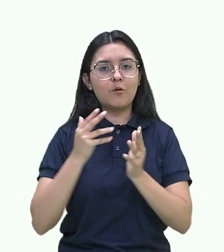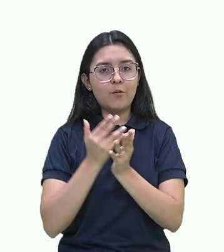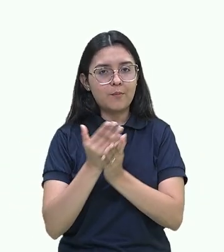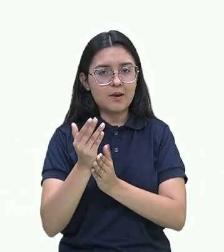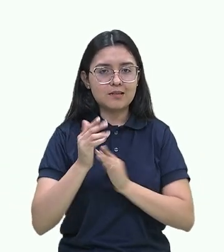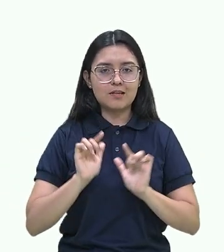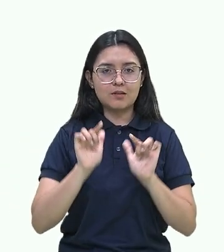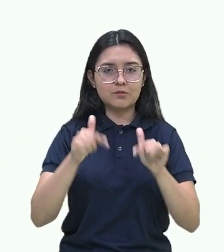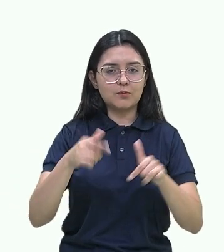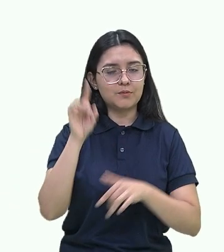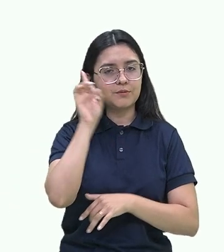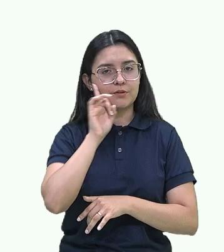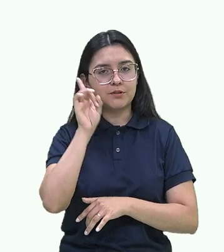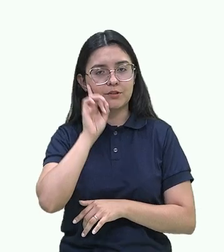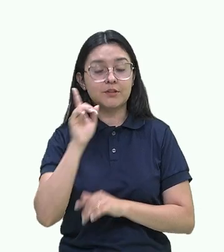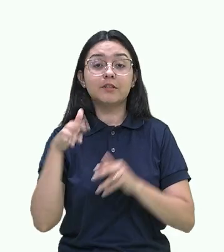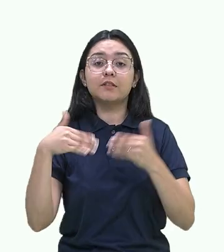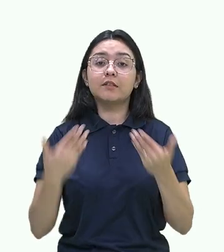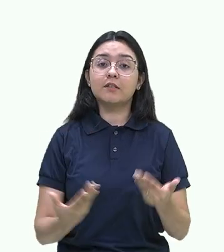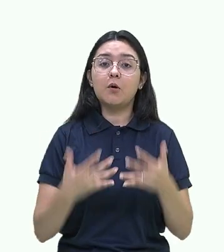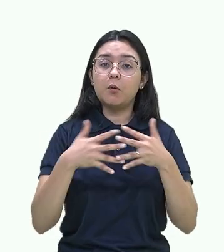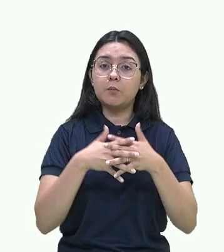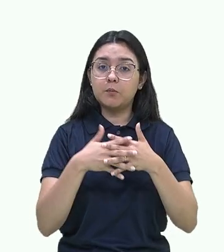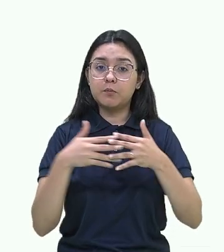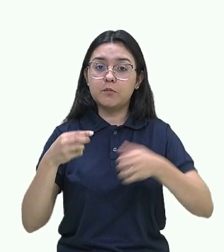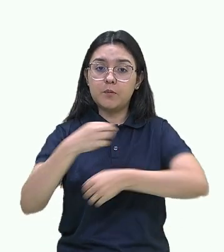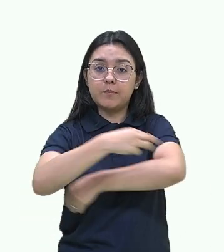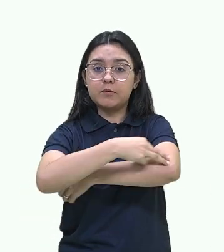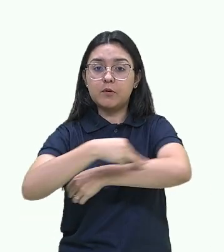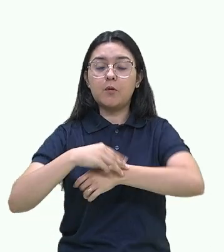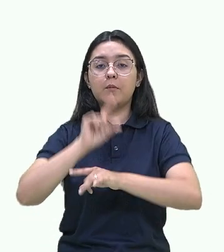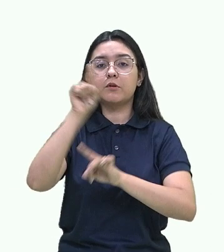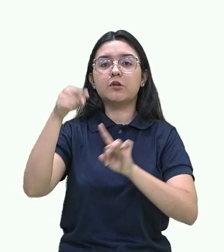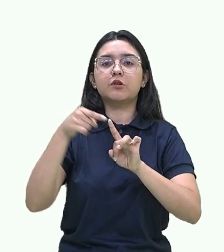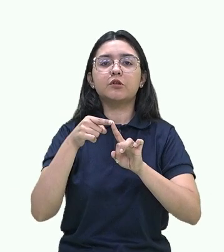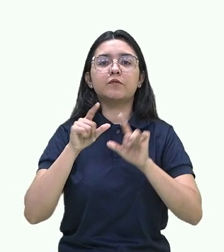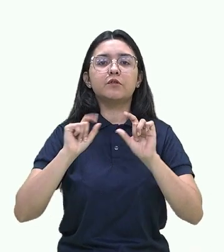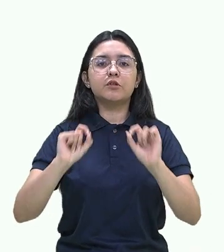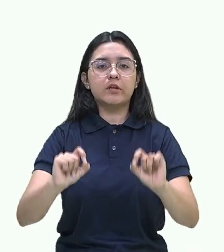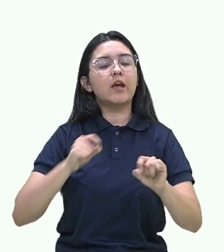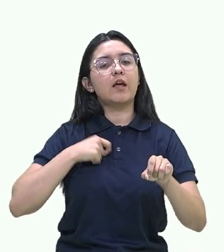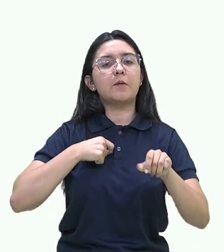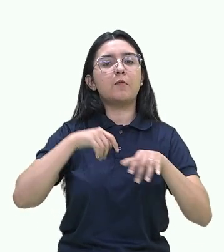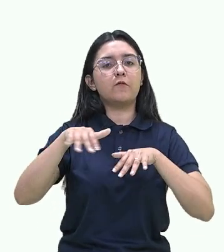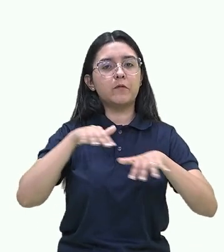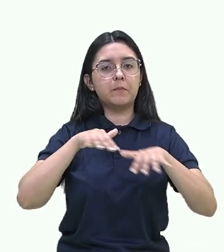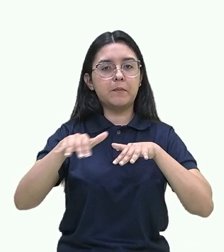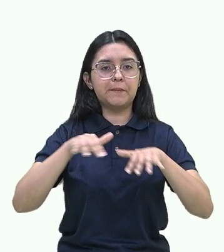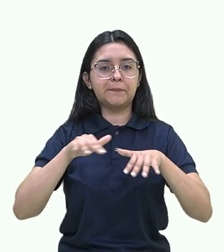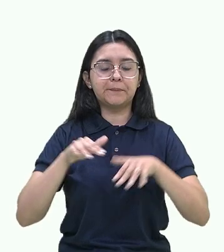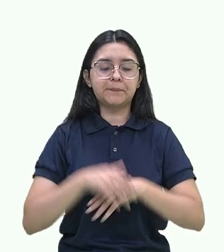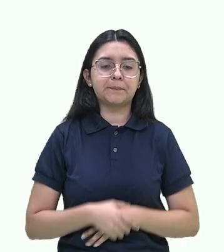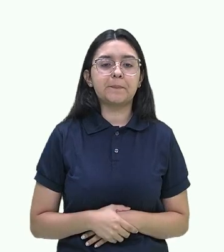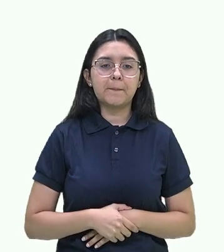está participando o tecido muscular com a função de locomoção, dentre várias